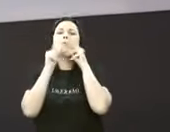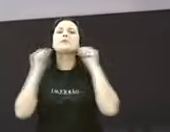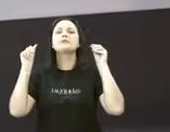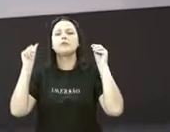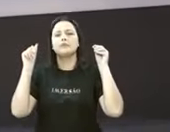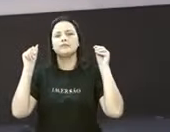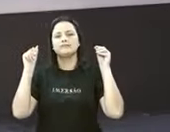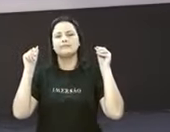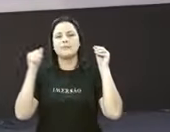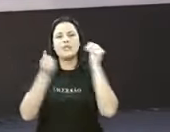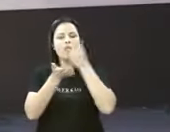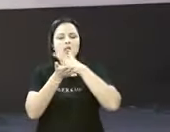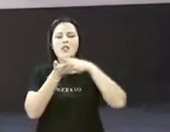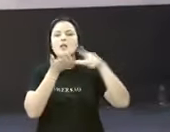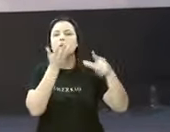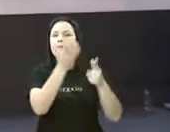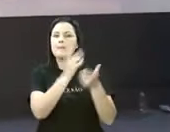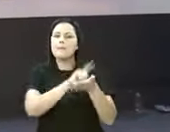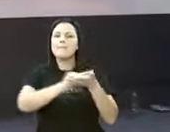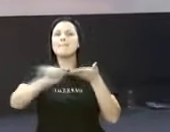Como se o anjo tivesse colocado aquele alvo.